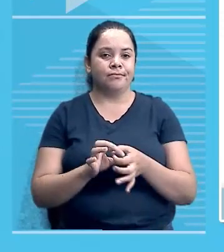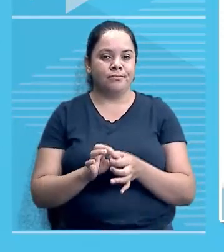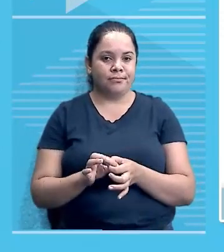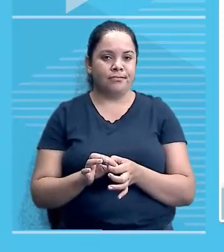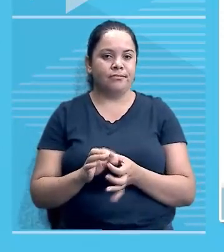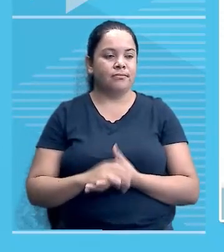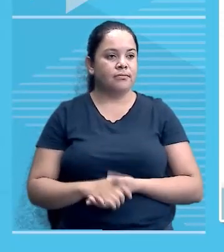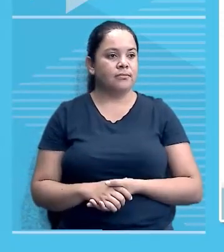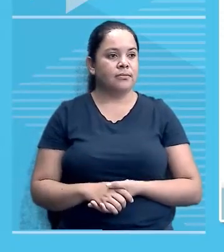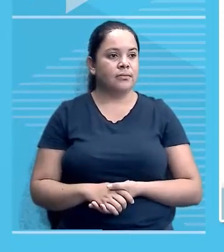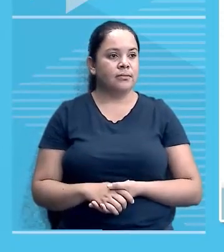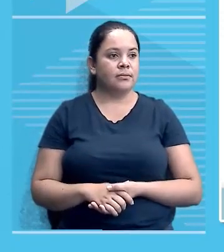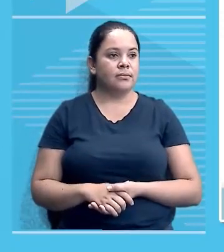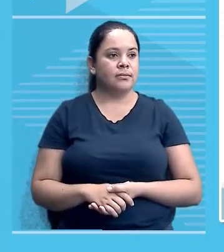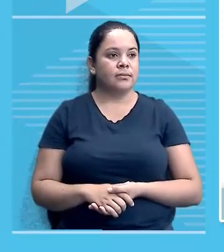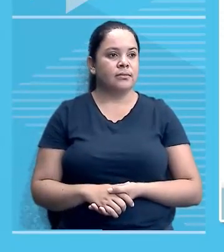certo?